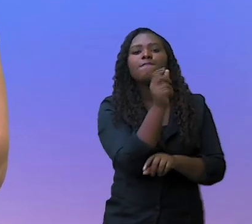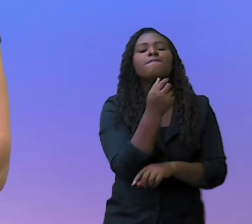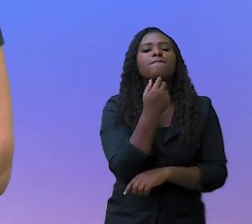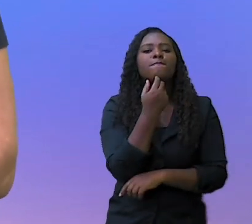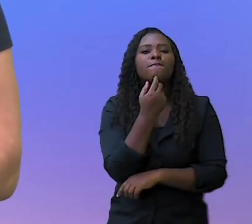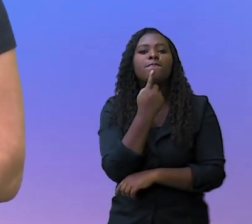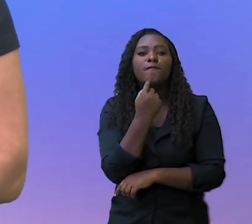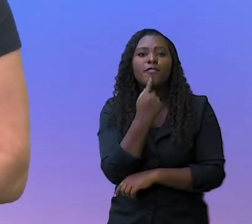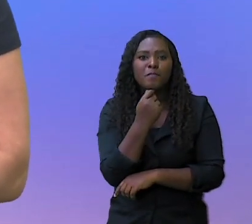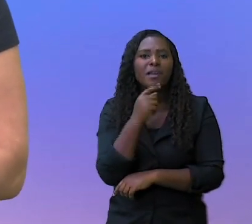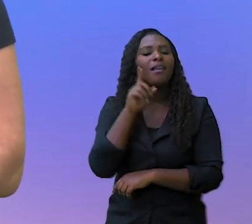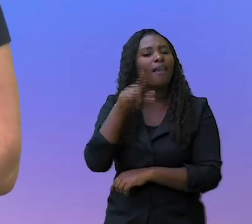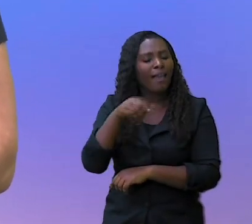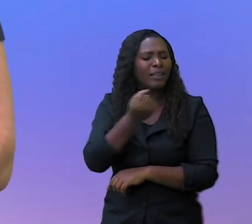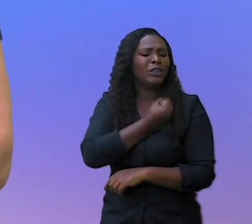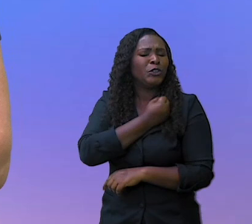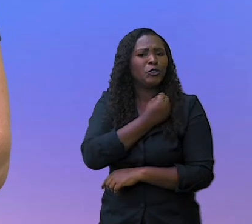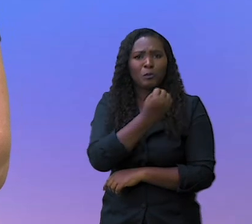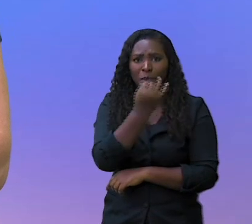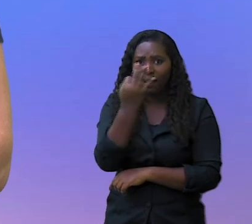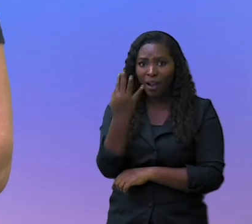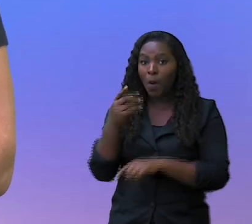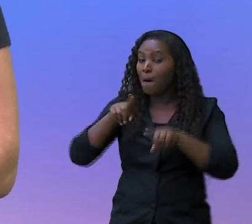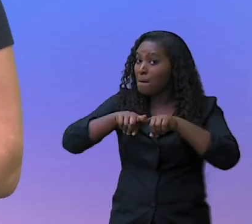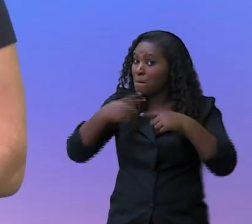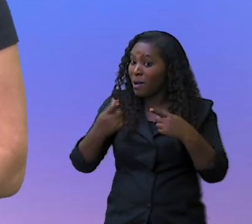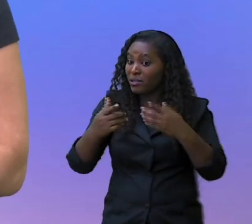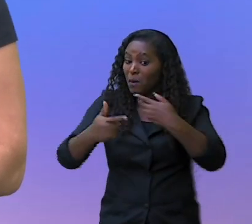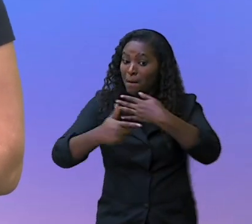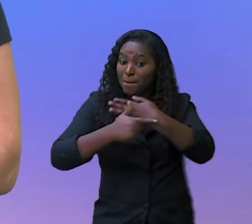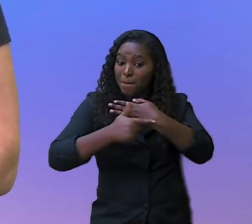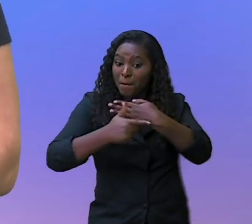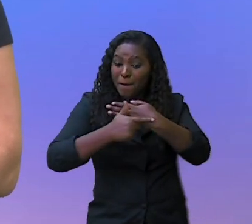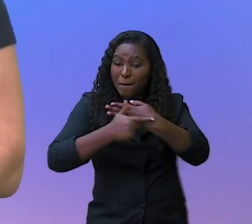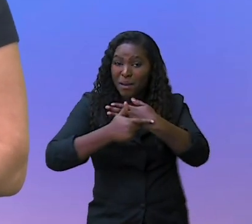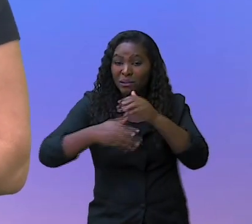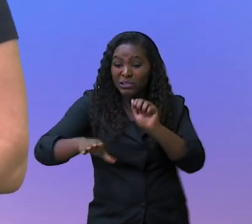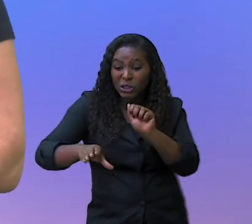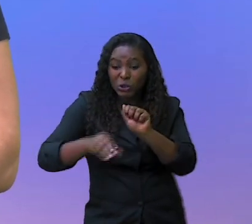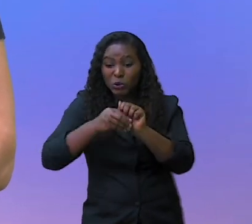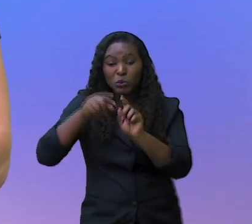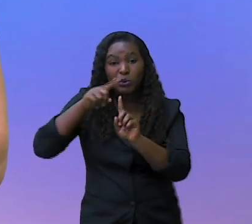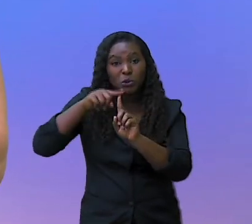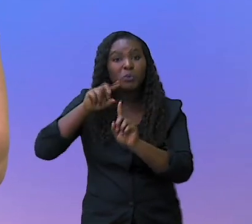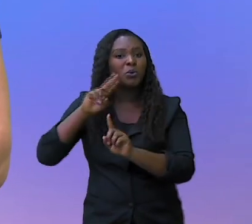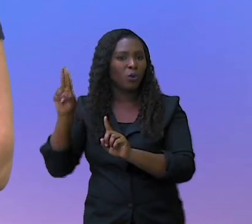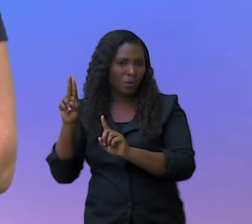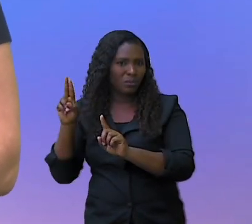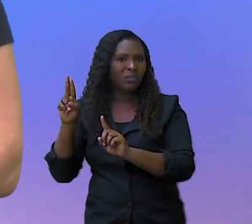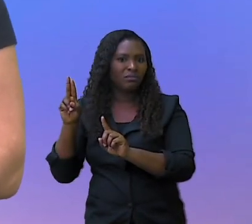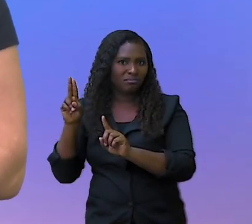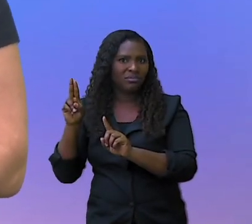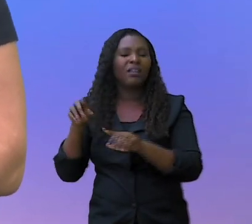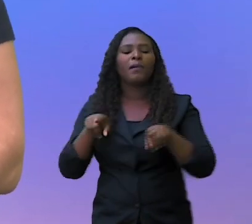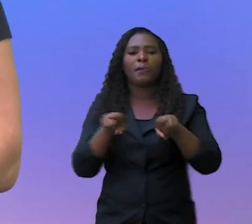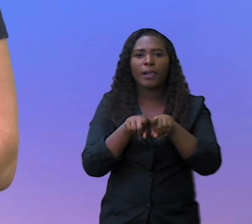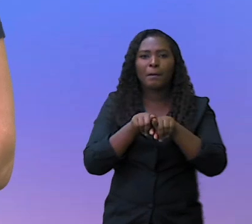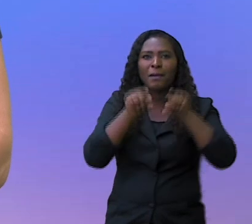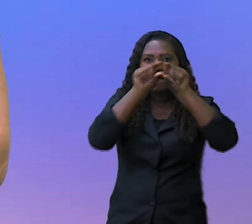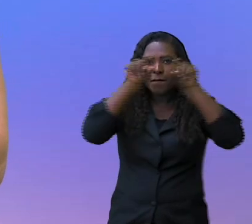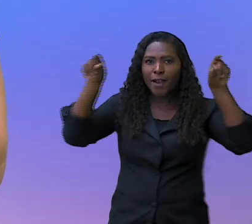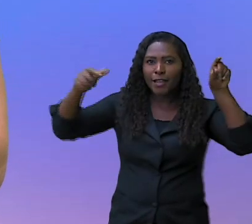atleta foi o vencedor. Esse primeiro aí, numeral com função de adjunto adnominal.